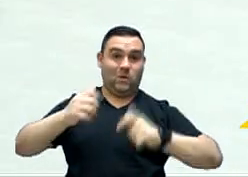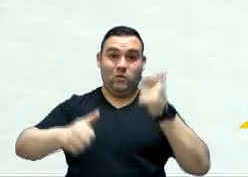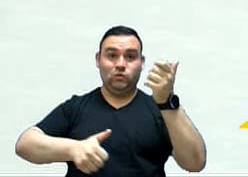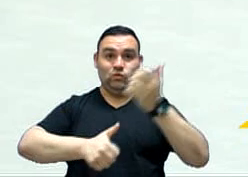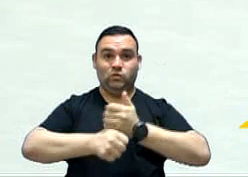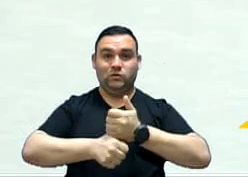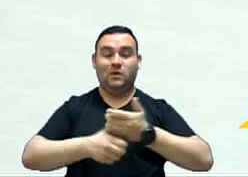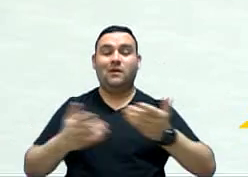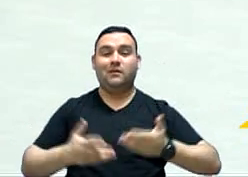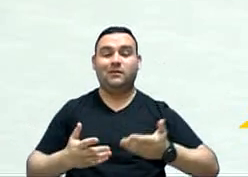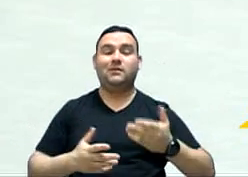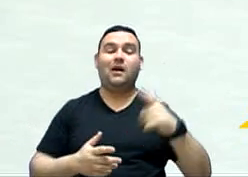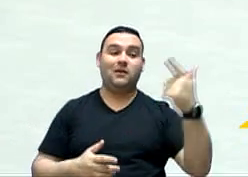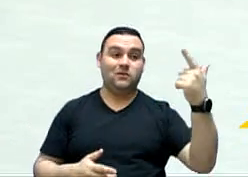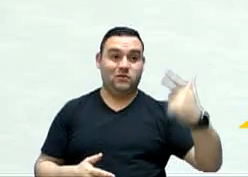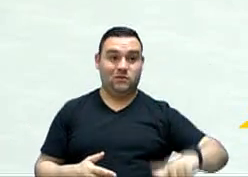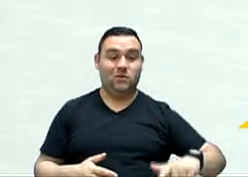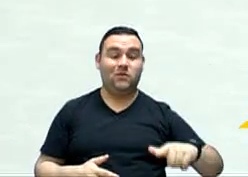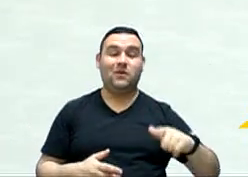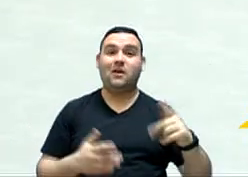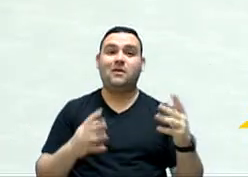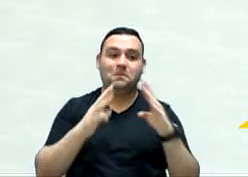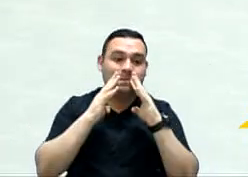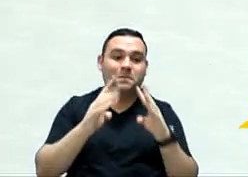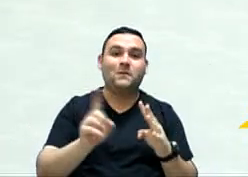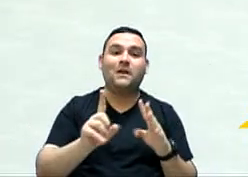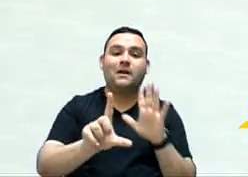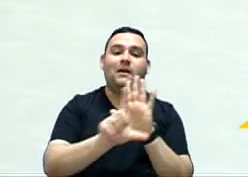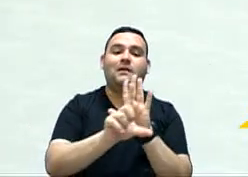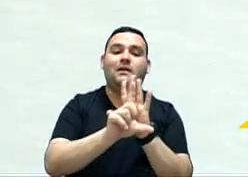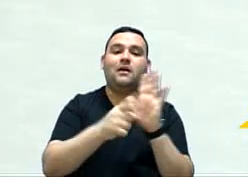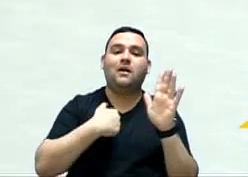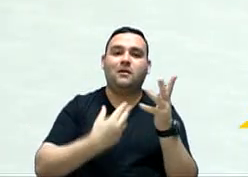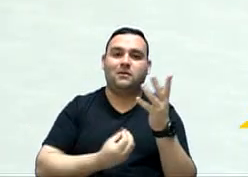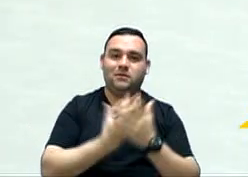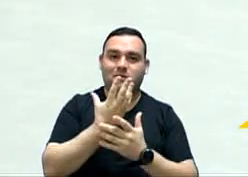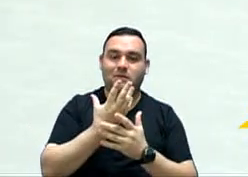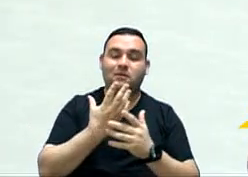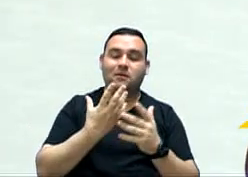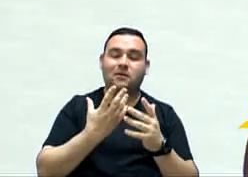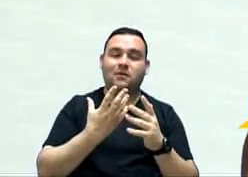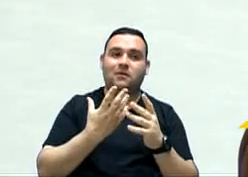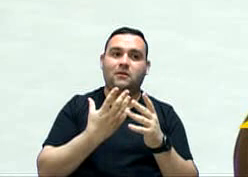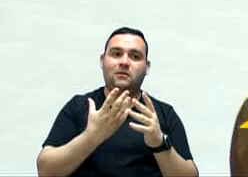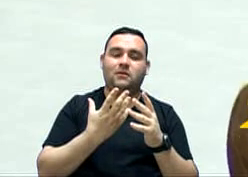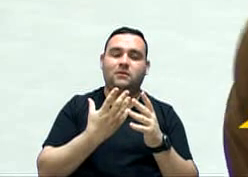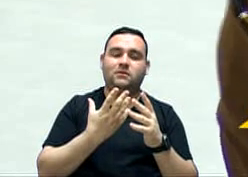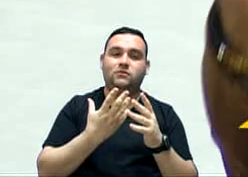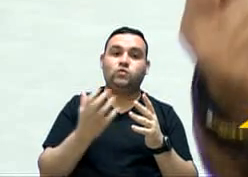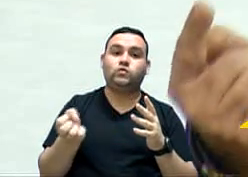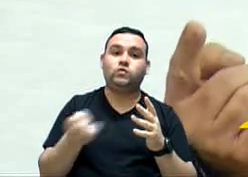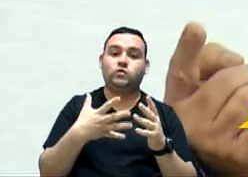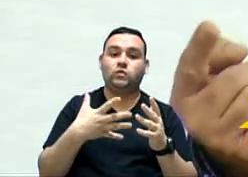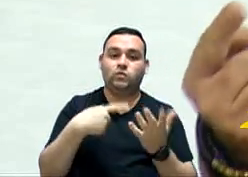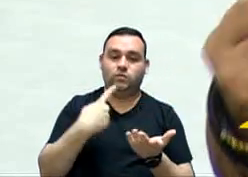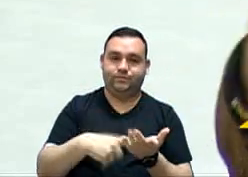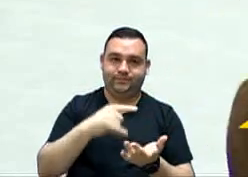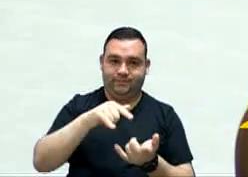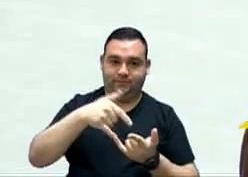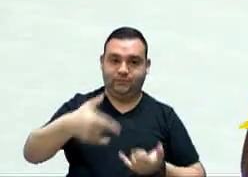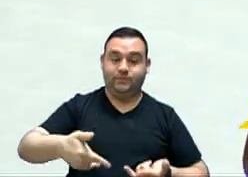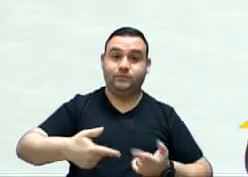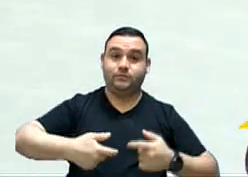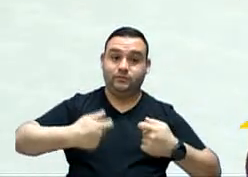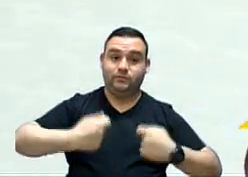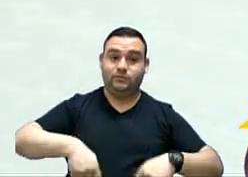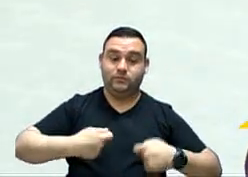lugar, além de ter renovado, não prestou atenção à lei que eu fiz, que um novo contrato